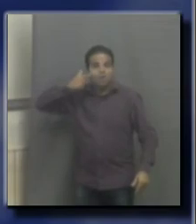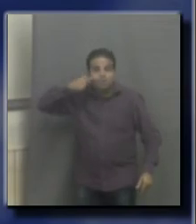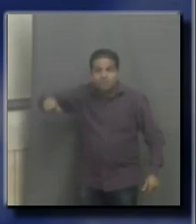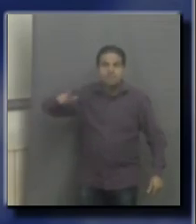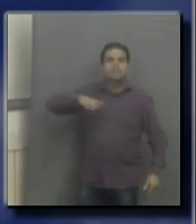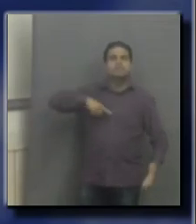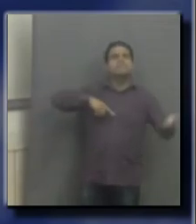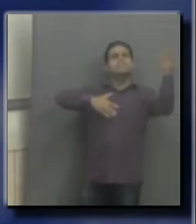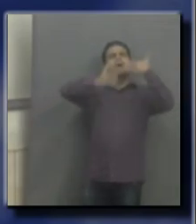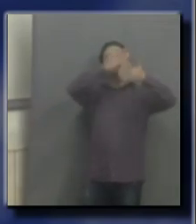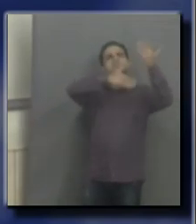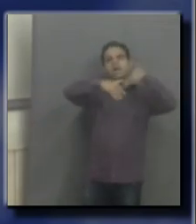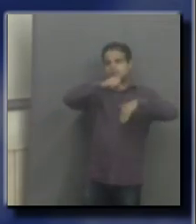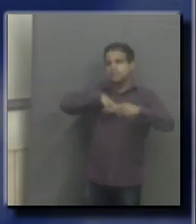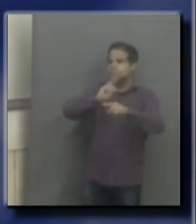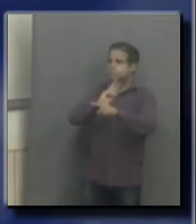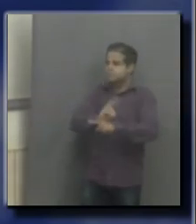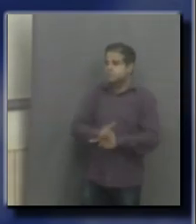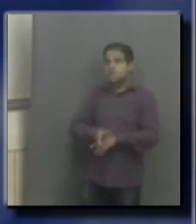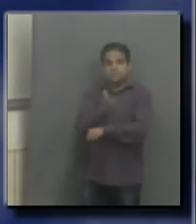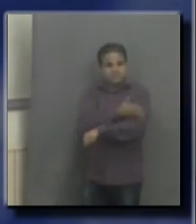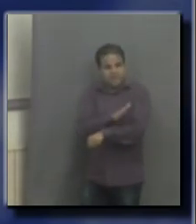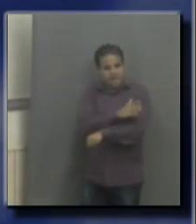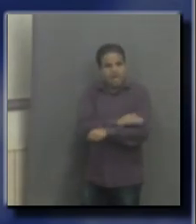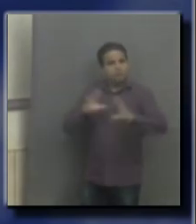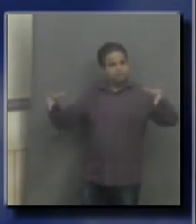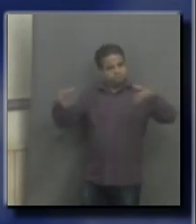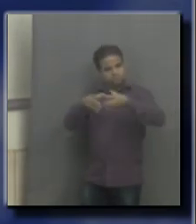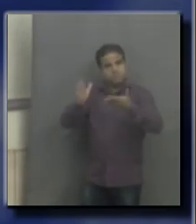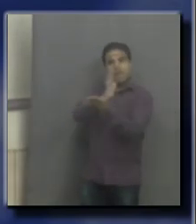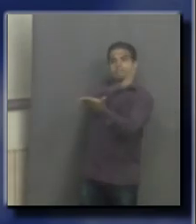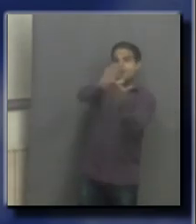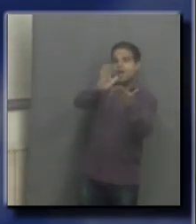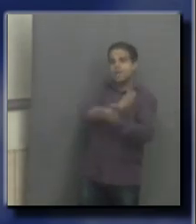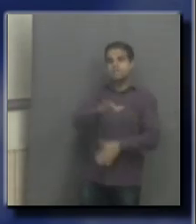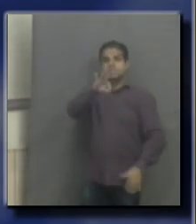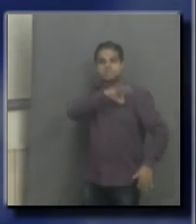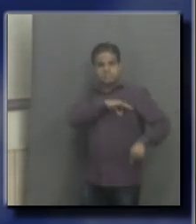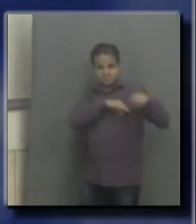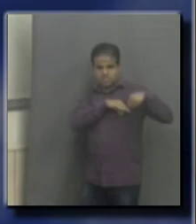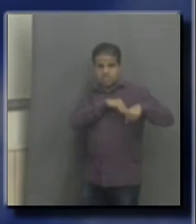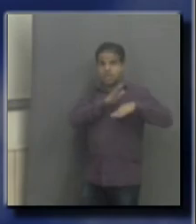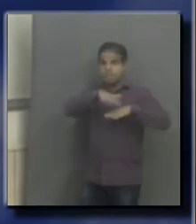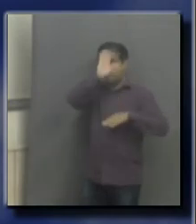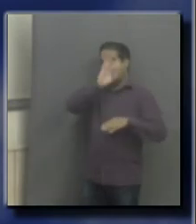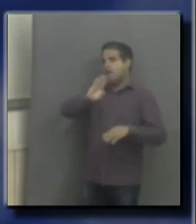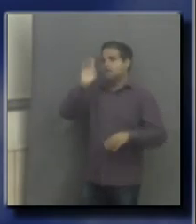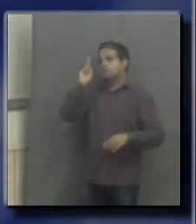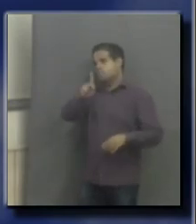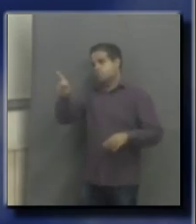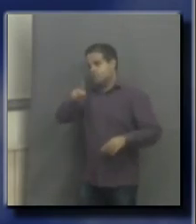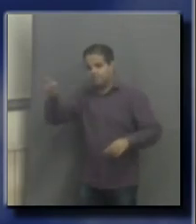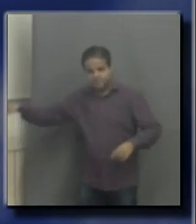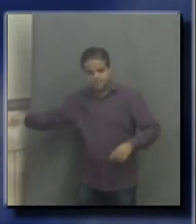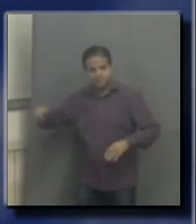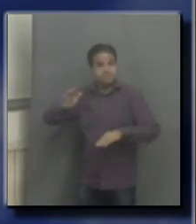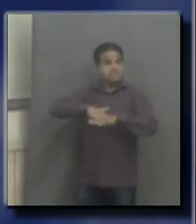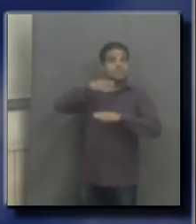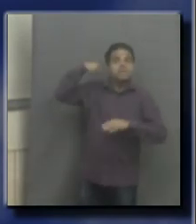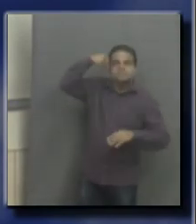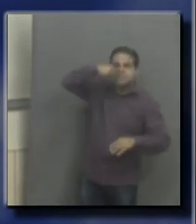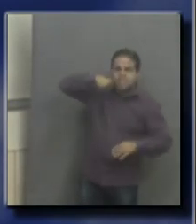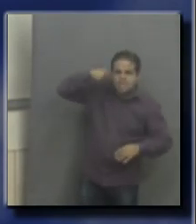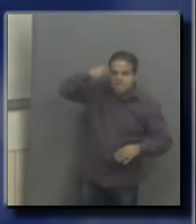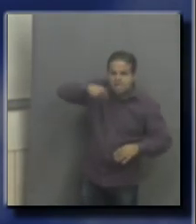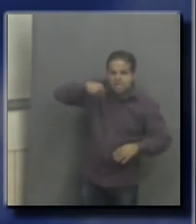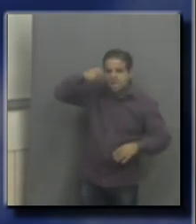Houve um tempo em que o supervisor de estágio era uma categoria à parte, porque ele ganhava mais do que o professor, porque ele tinha que ser mais